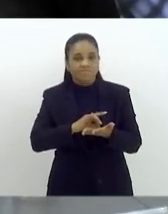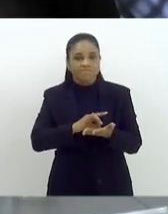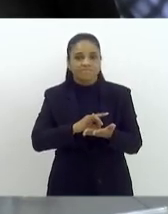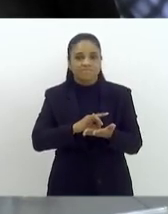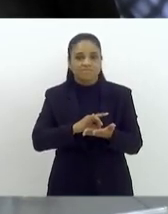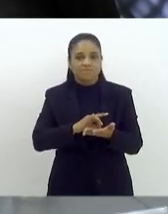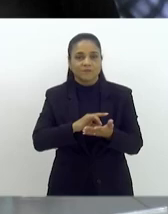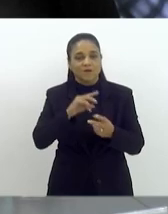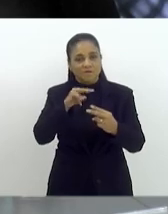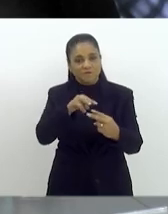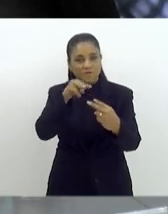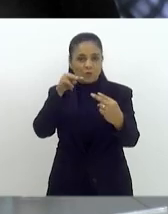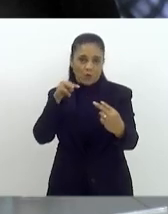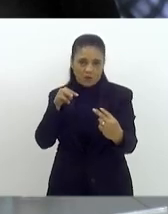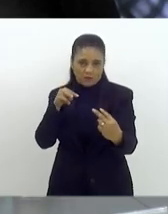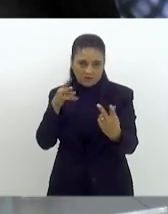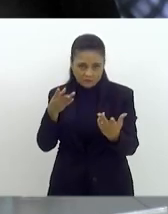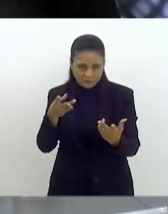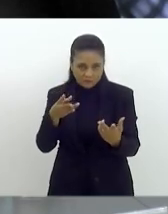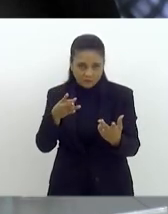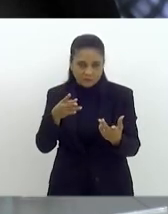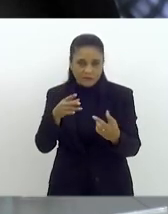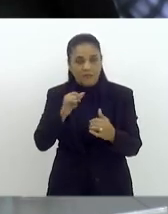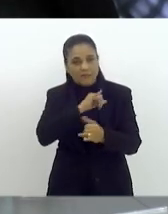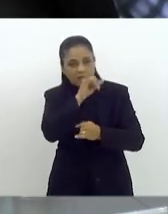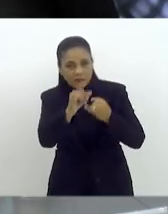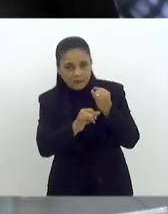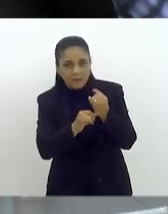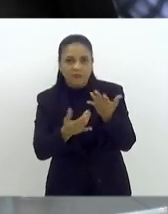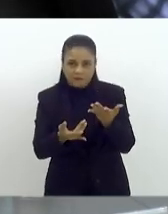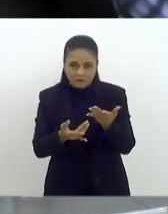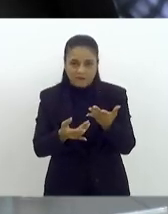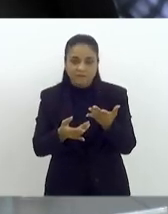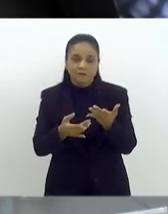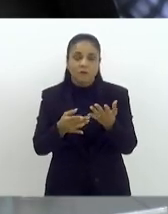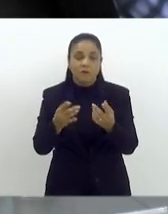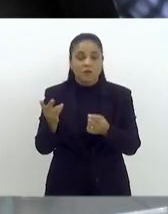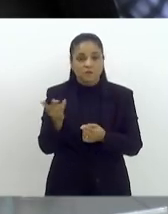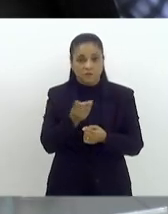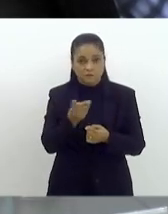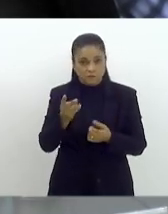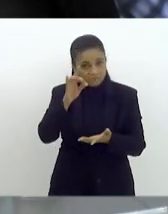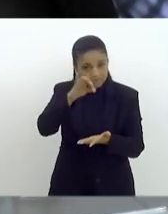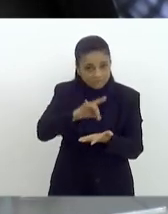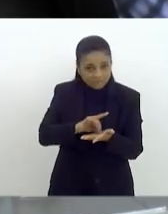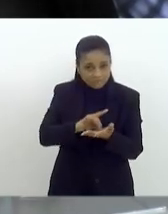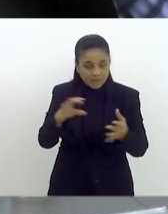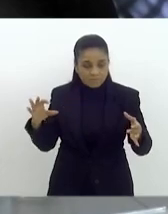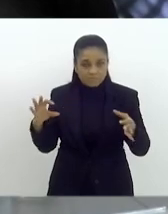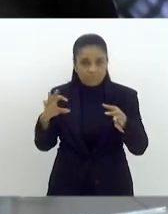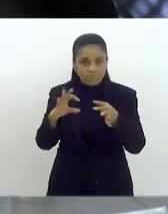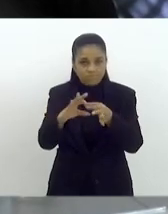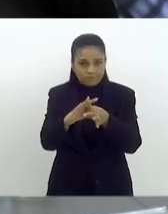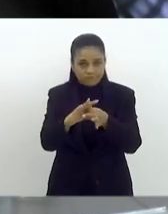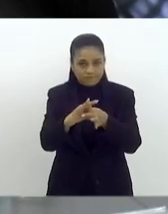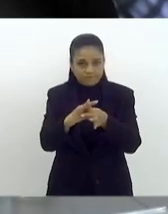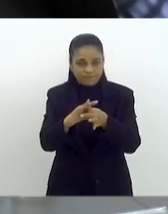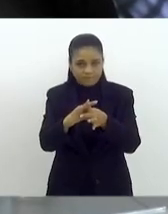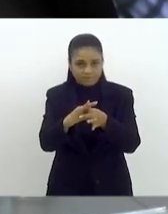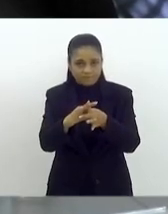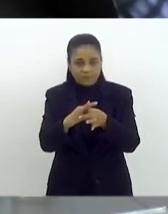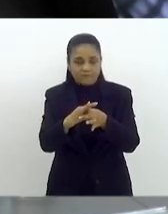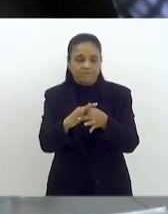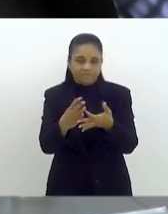a virtualidade Então hoje em dia essas duas realidades elas se encontram e convergem como a própria extensão